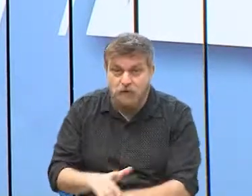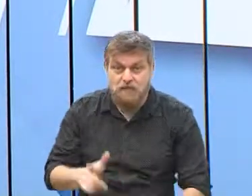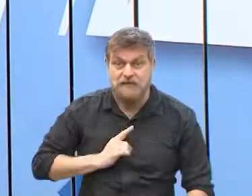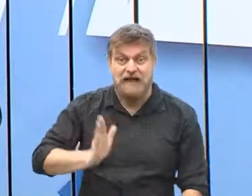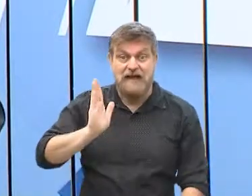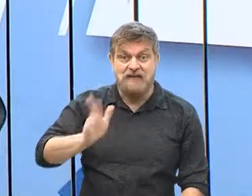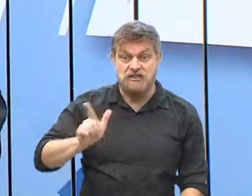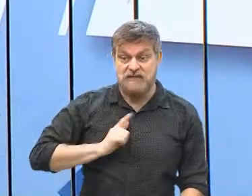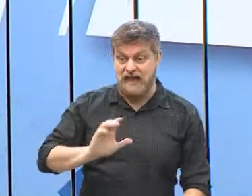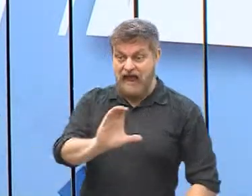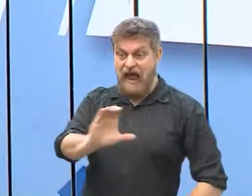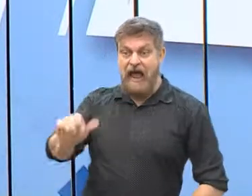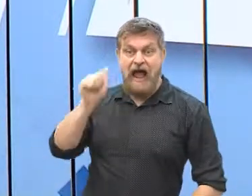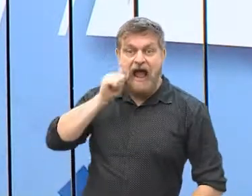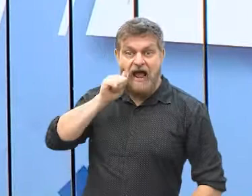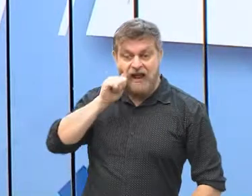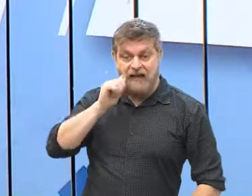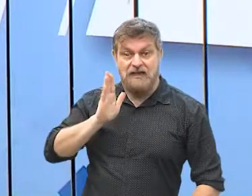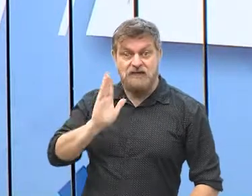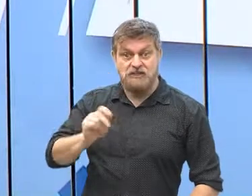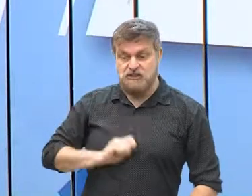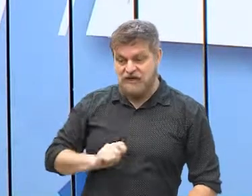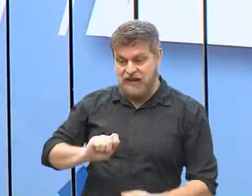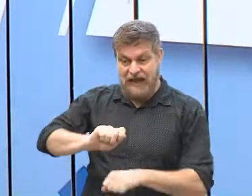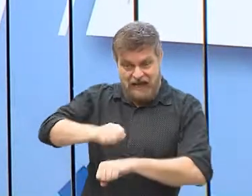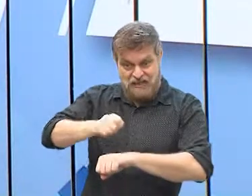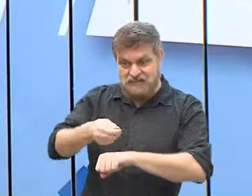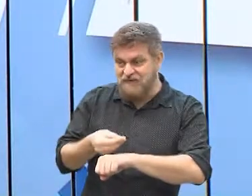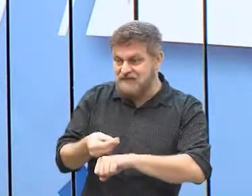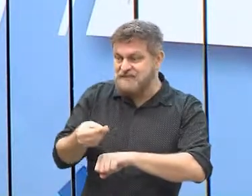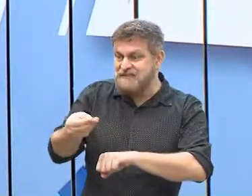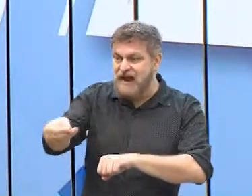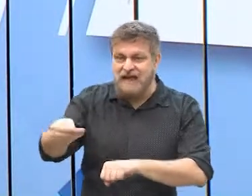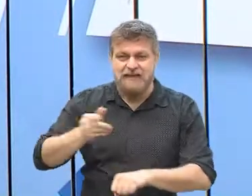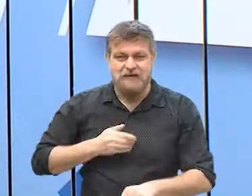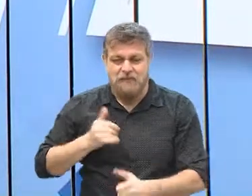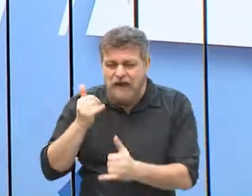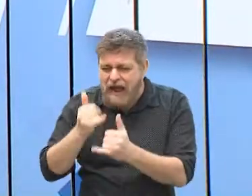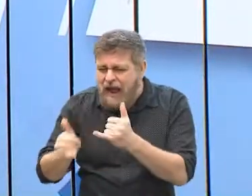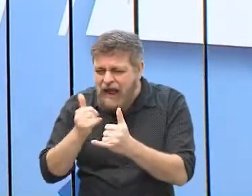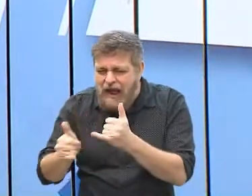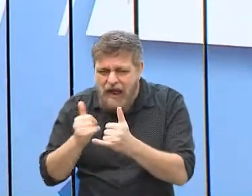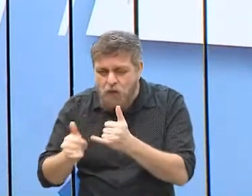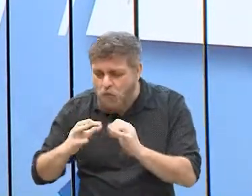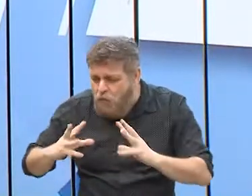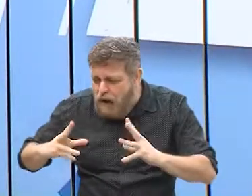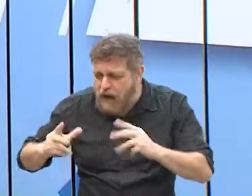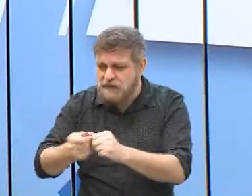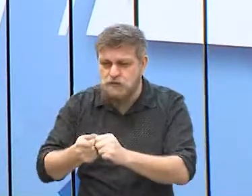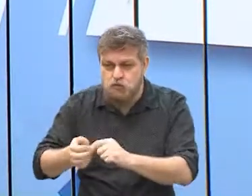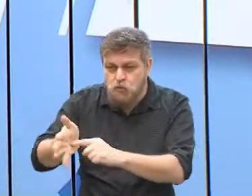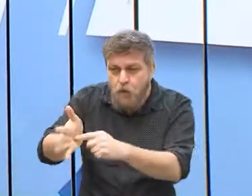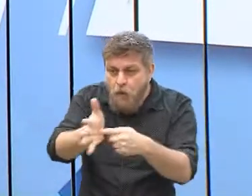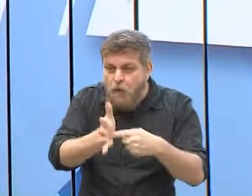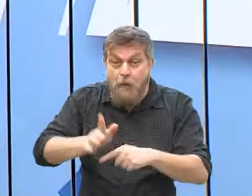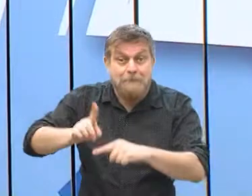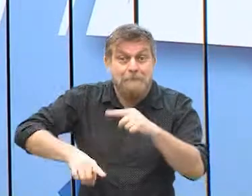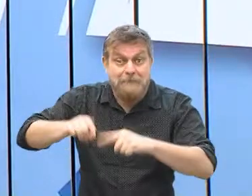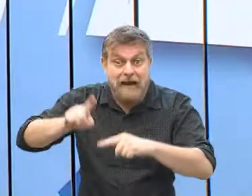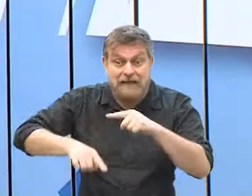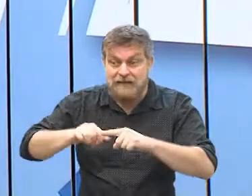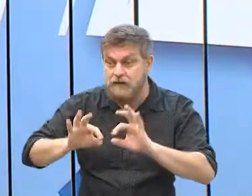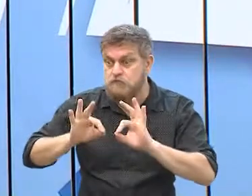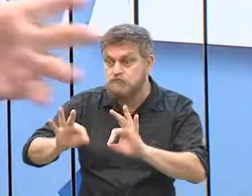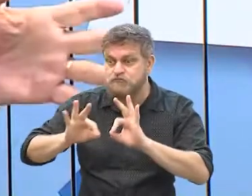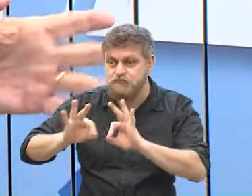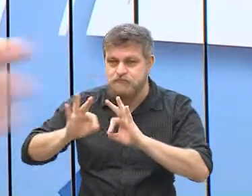coordenadora do Centro de Saúde. Ele já está em fase final de e de colocação dos equipamentos. E em